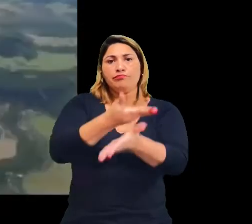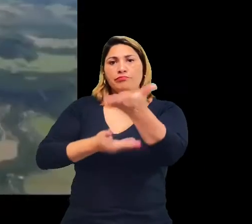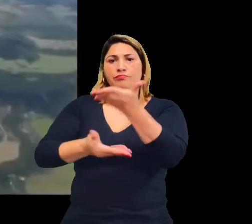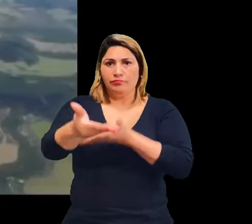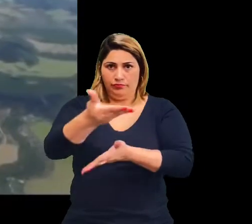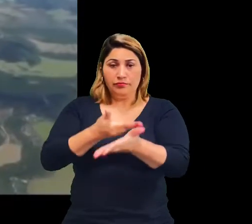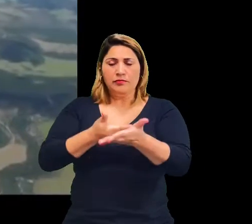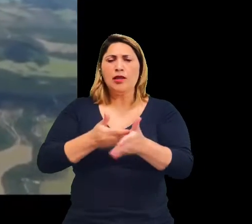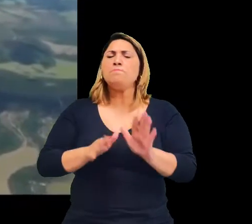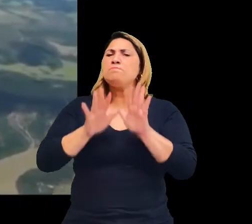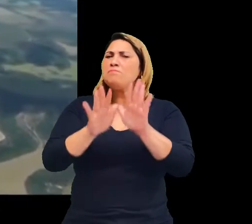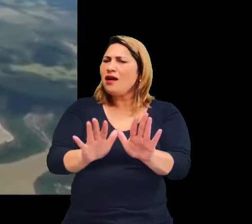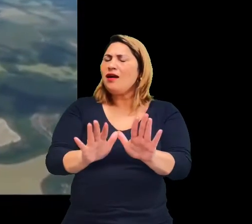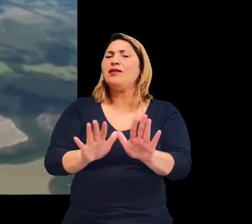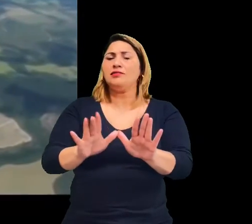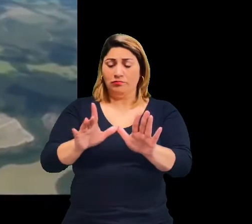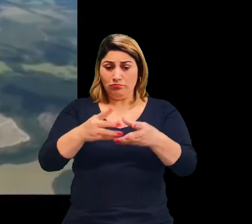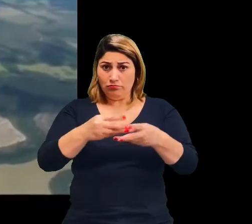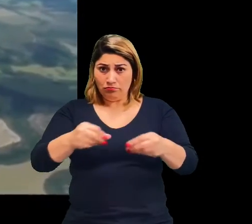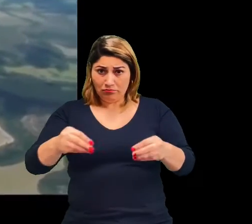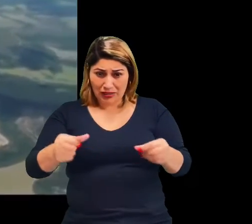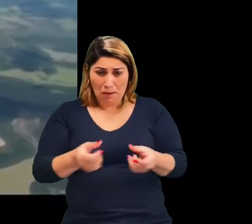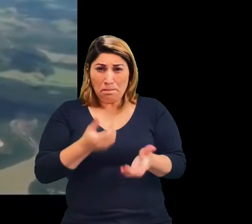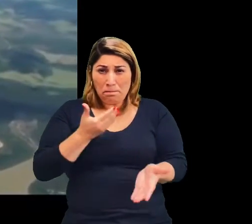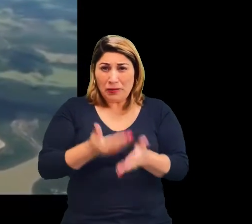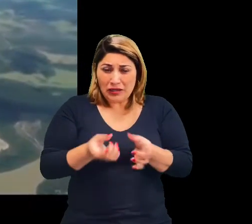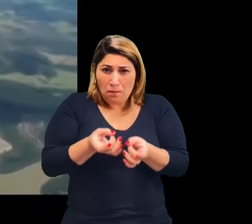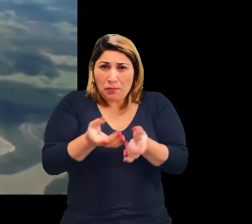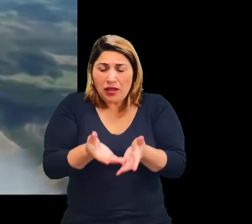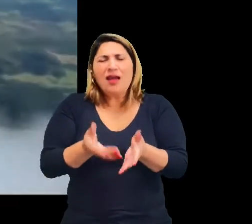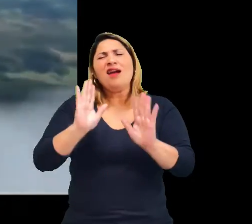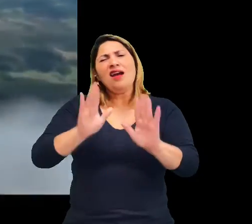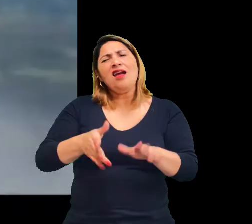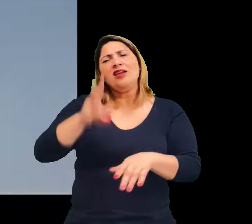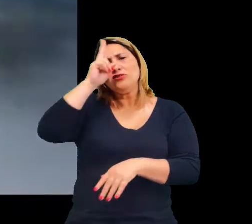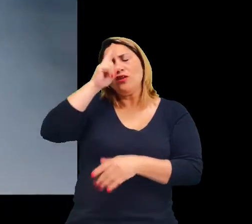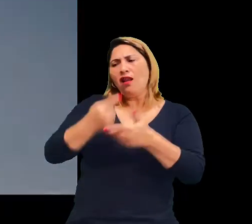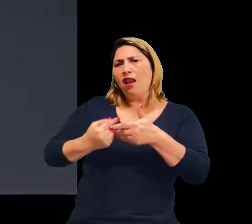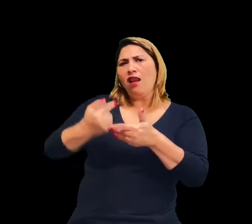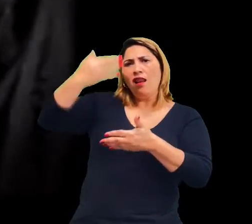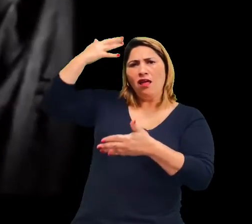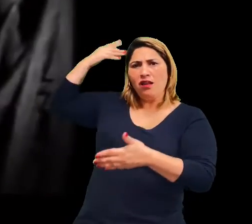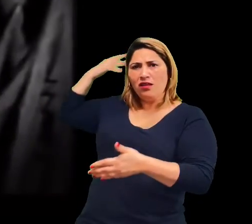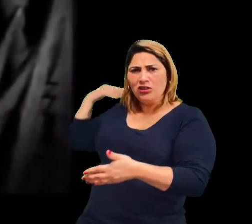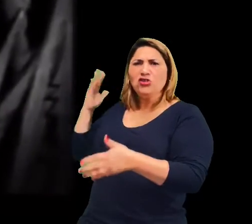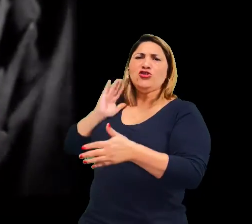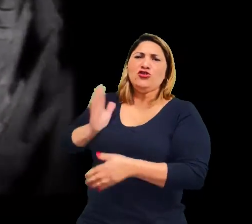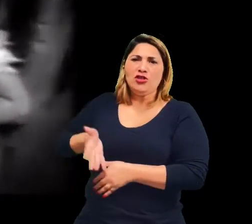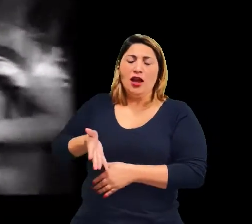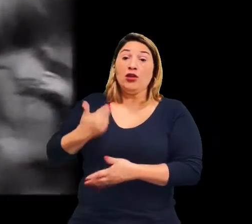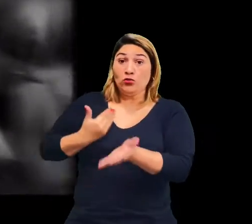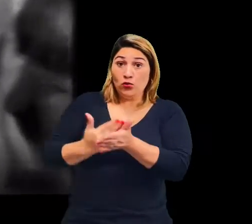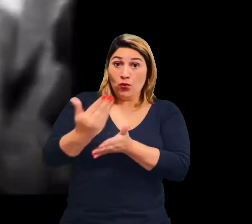Mas a perda das terras é uma história bem antiga para os pataxós. No início da década